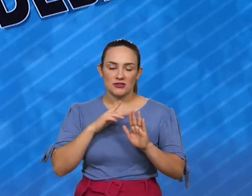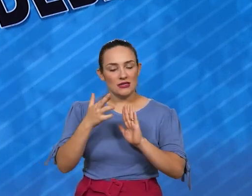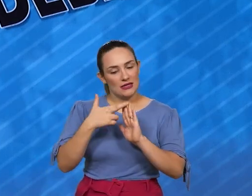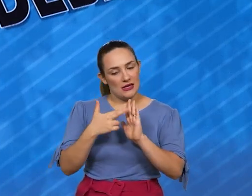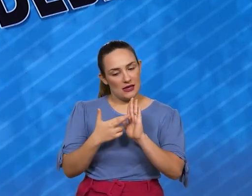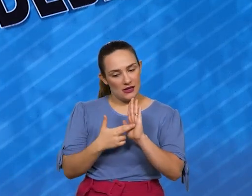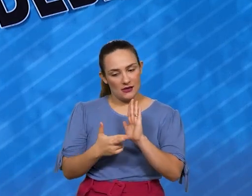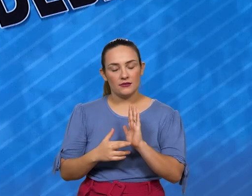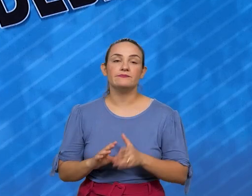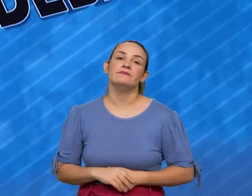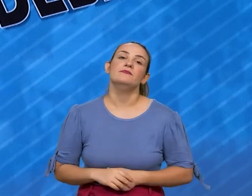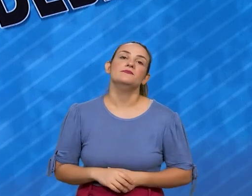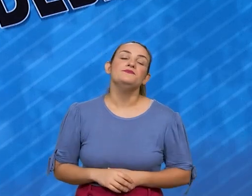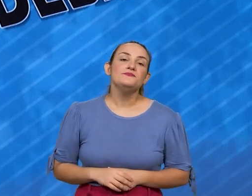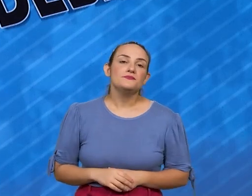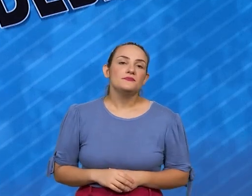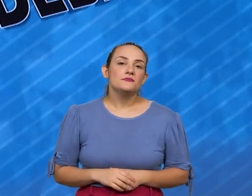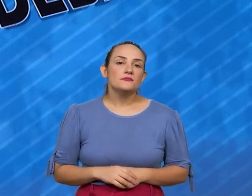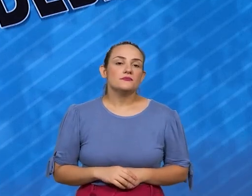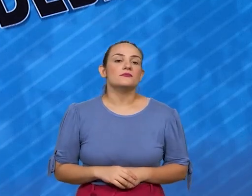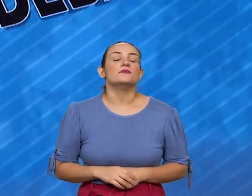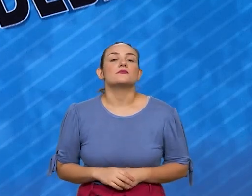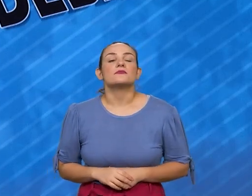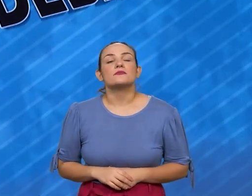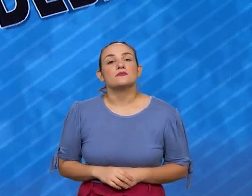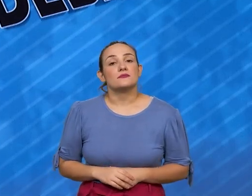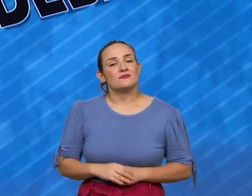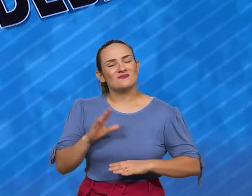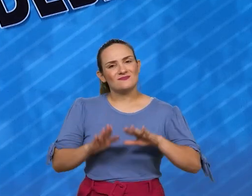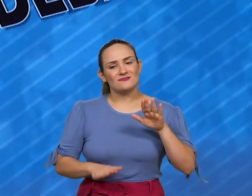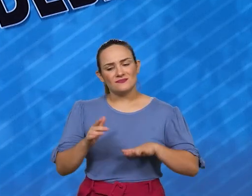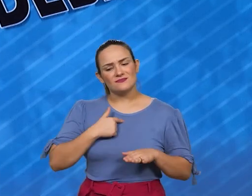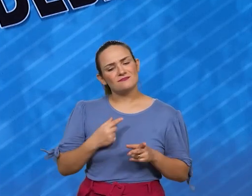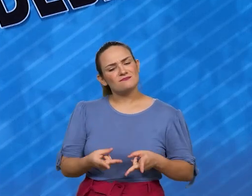está regulamentado, né. Muitas vezes a gente